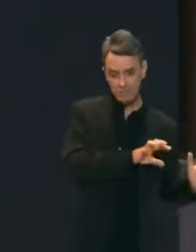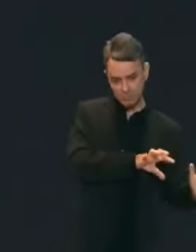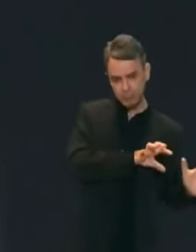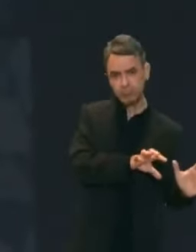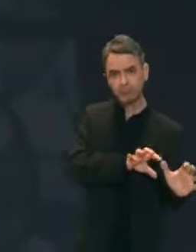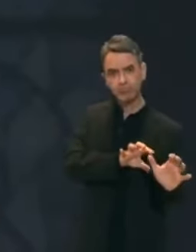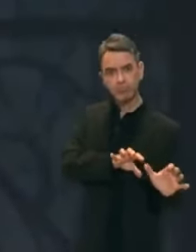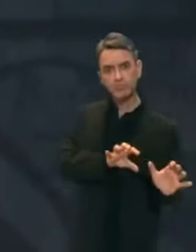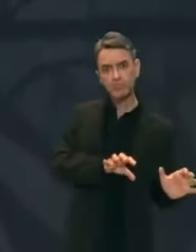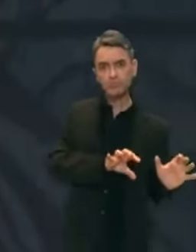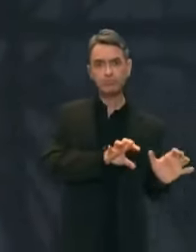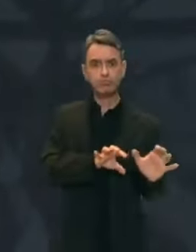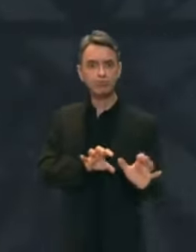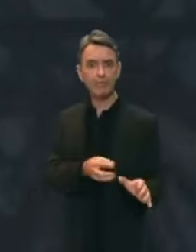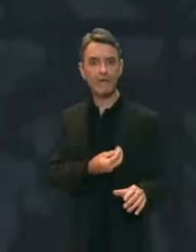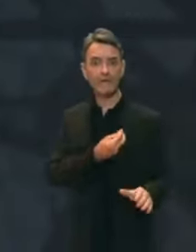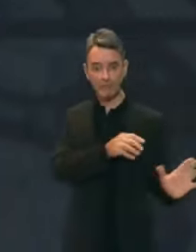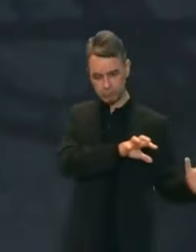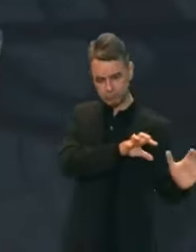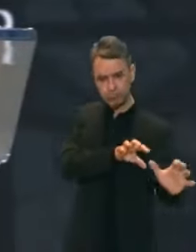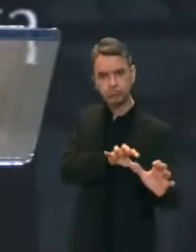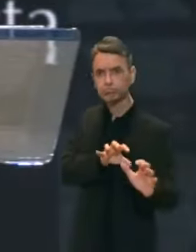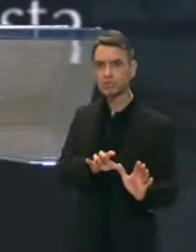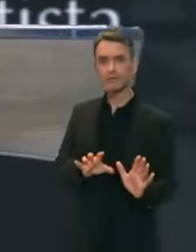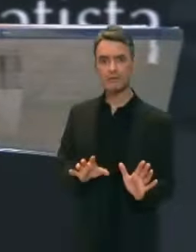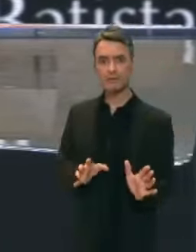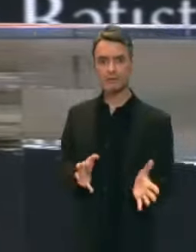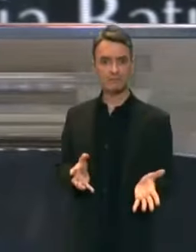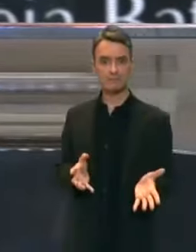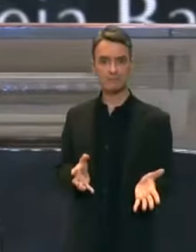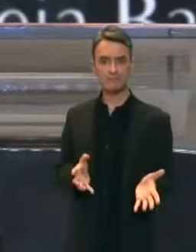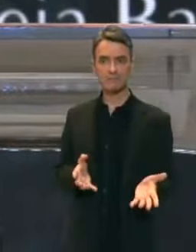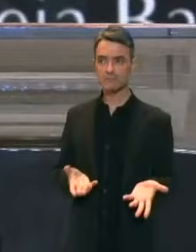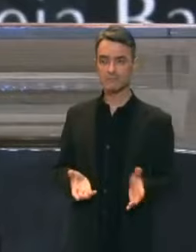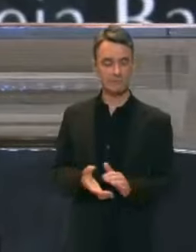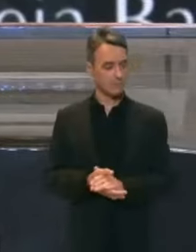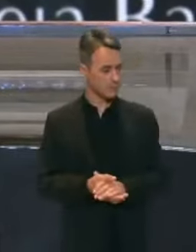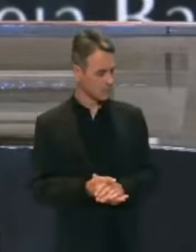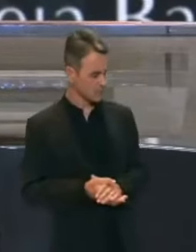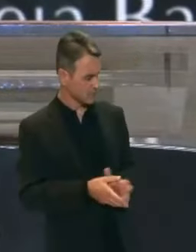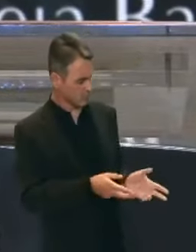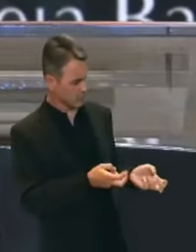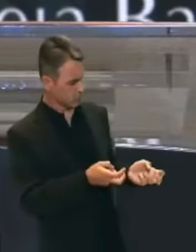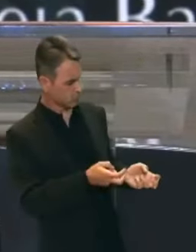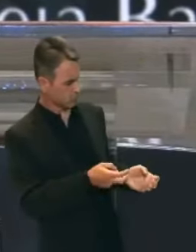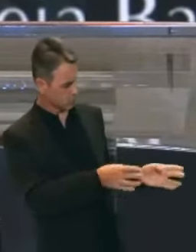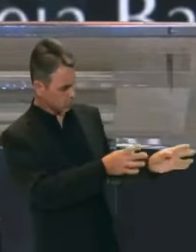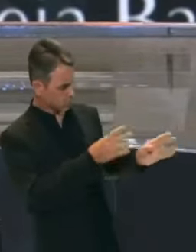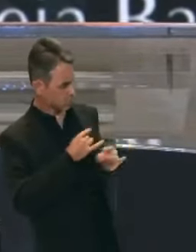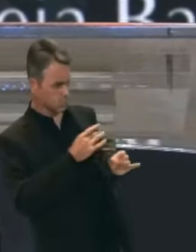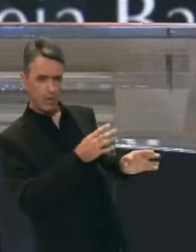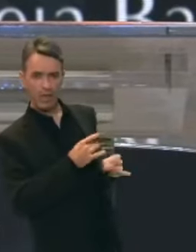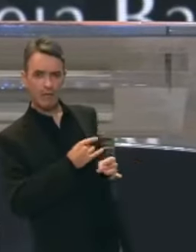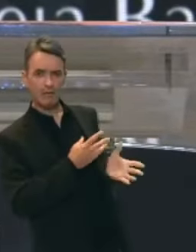influenciado pela vida de alguém que você nem consegue, mas não tem nada a ver com Deus e você